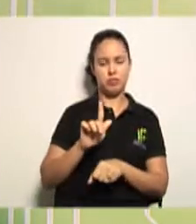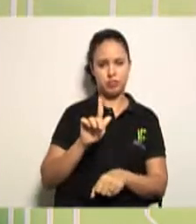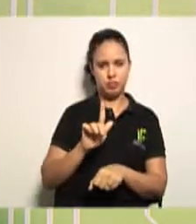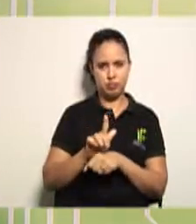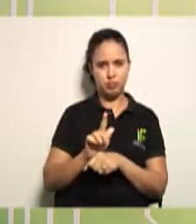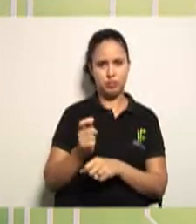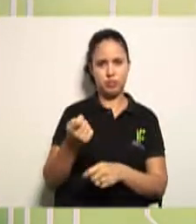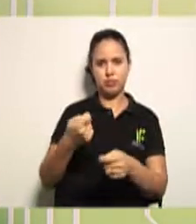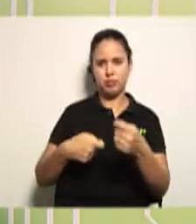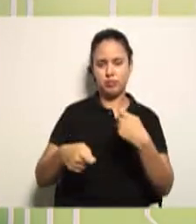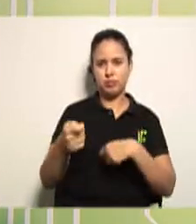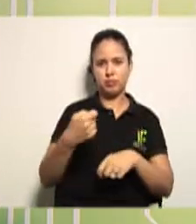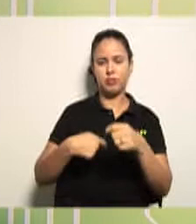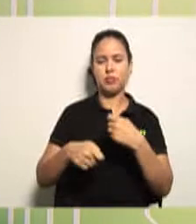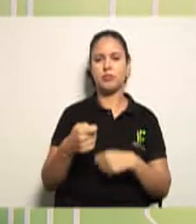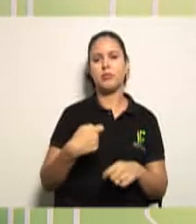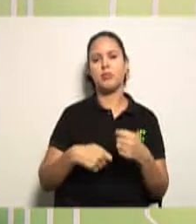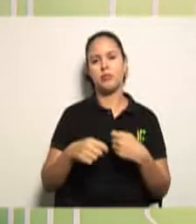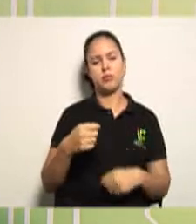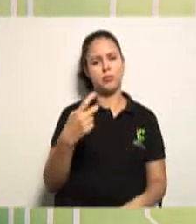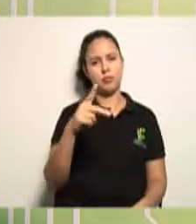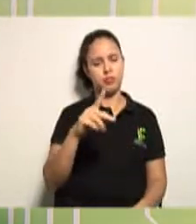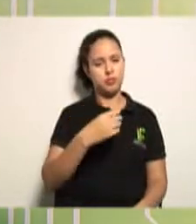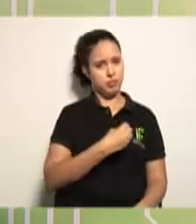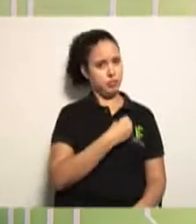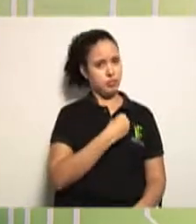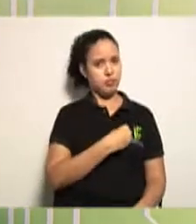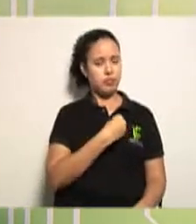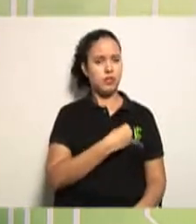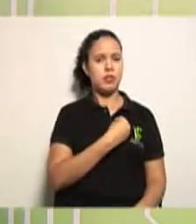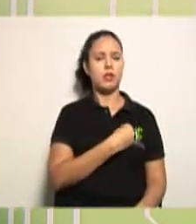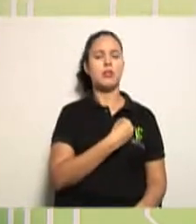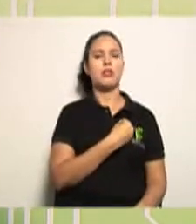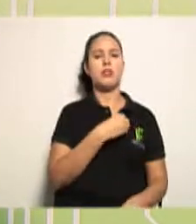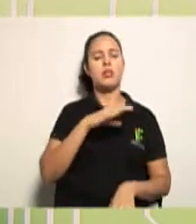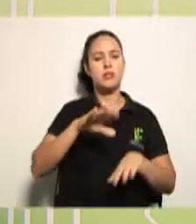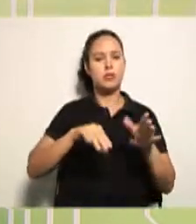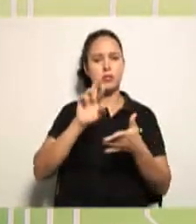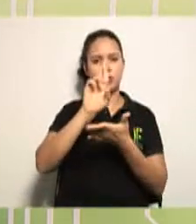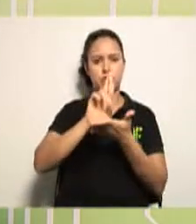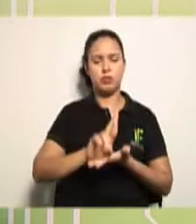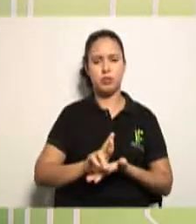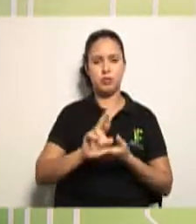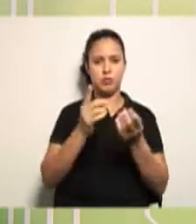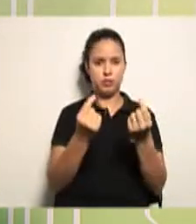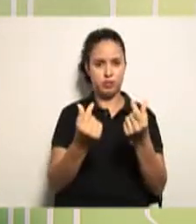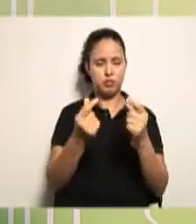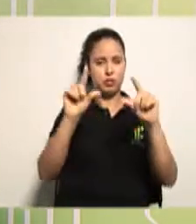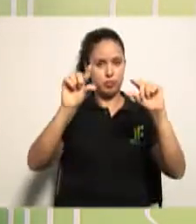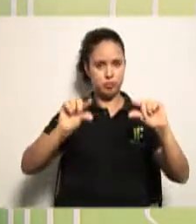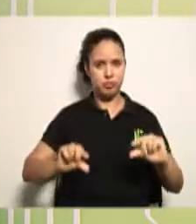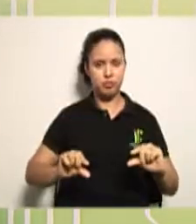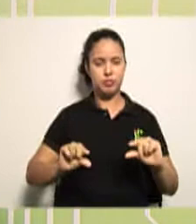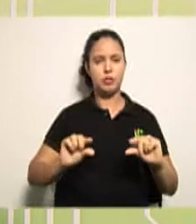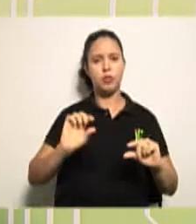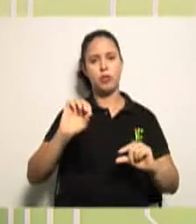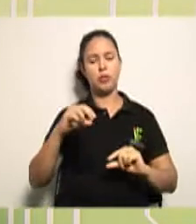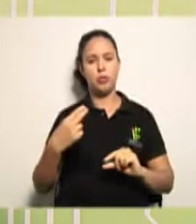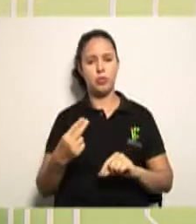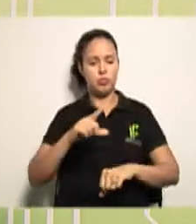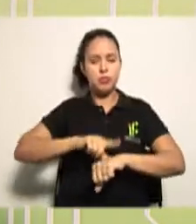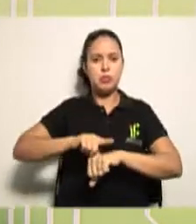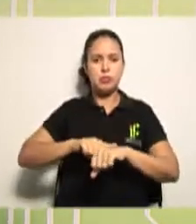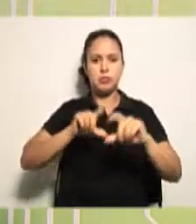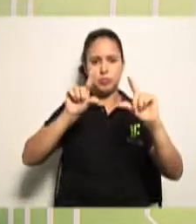enquanto administradores de alguma coisa, por mais que às vezes os nossos recursos financeiros possam ser limitados, ou às vezes o nosso tempo